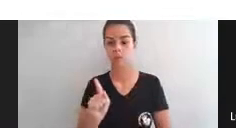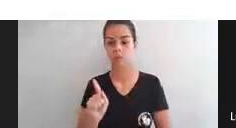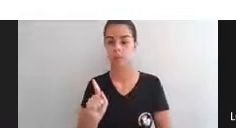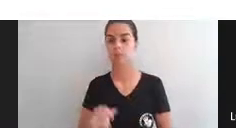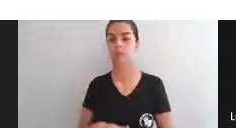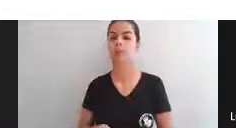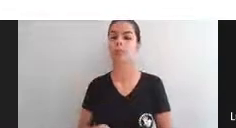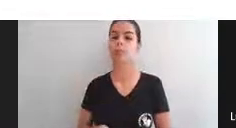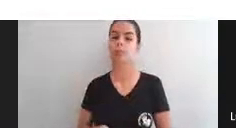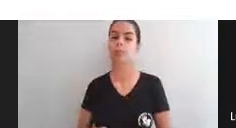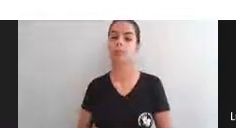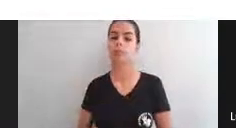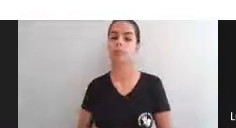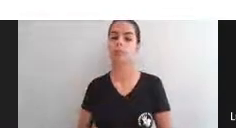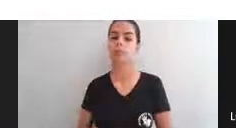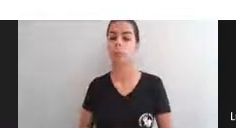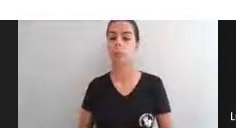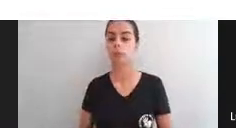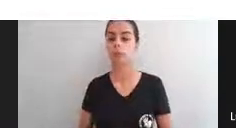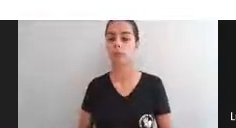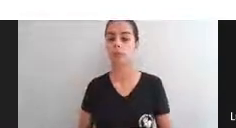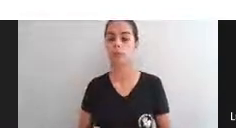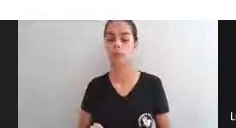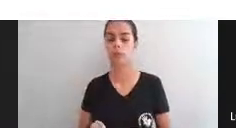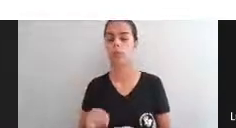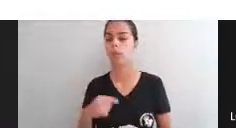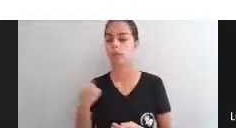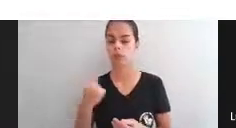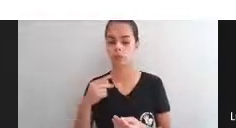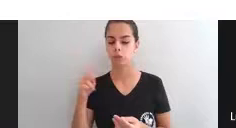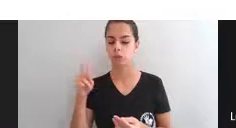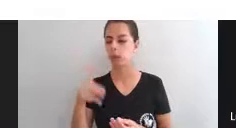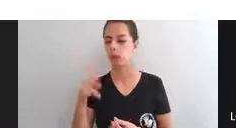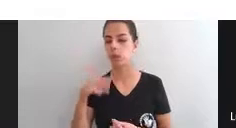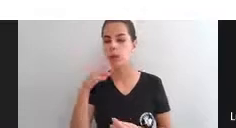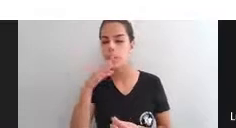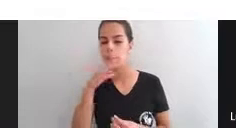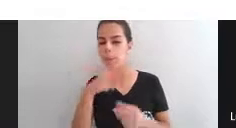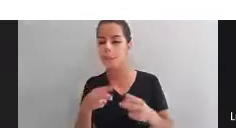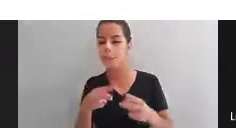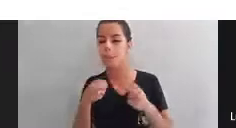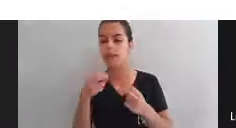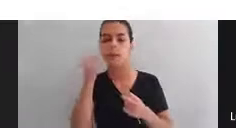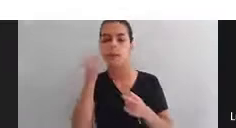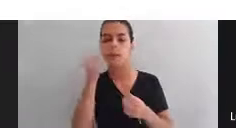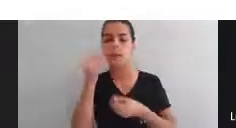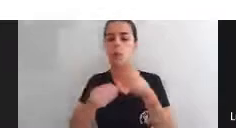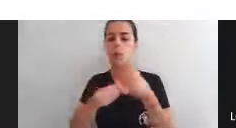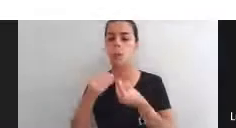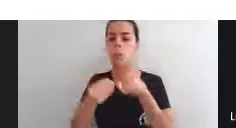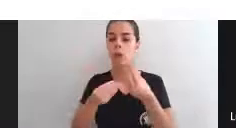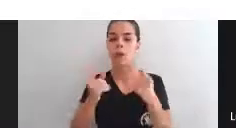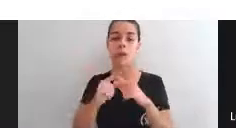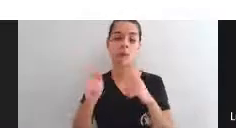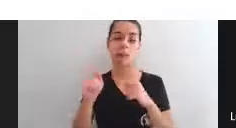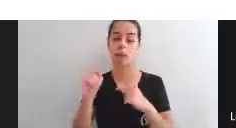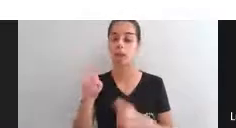Ou pelo menos a gente nunca observou isso experimentalmente. Só que não é o tipo de coisa que eu